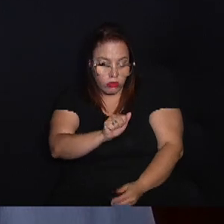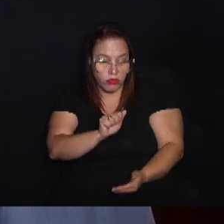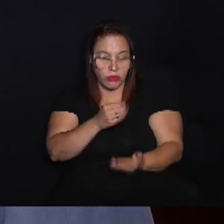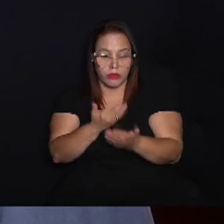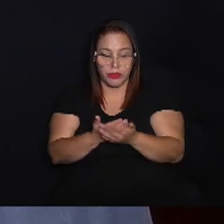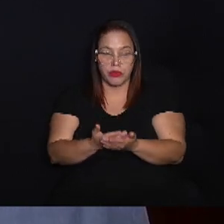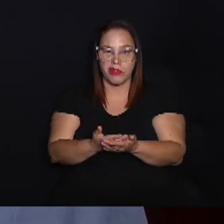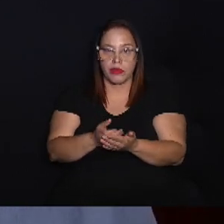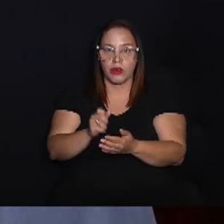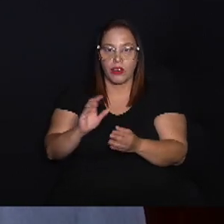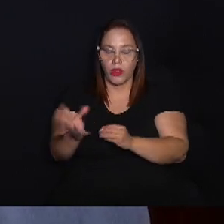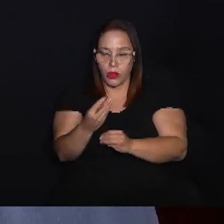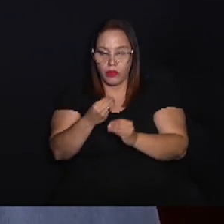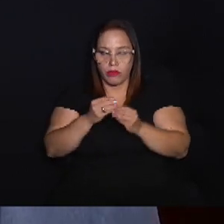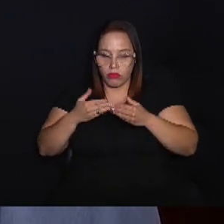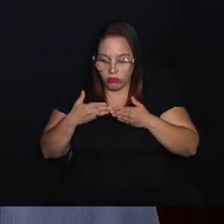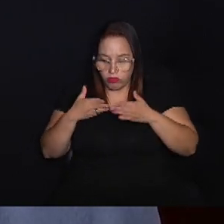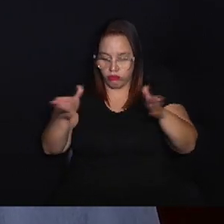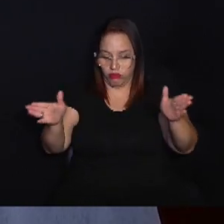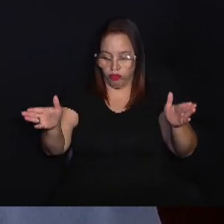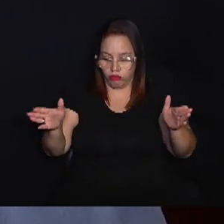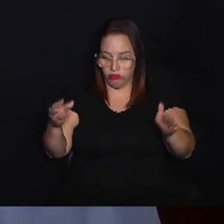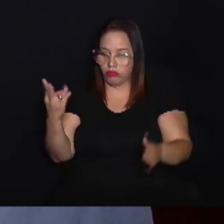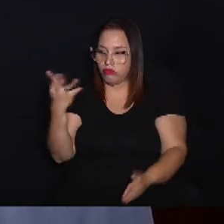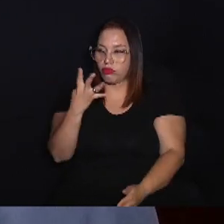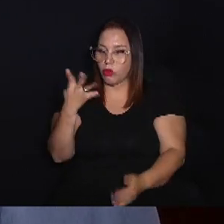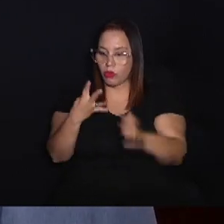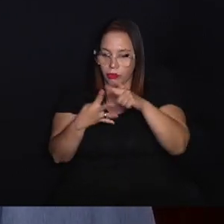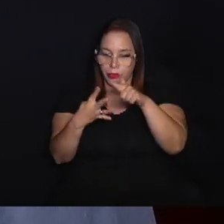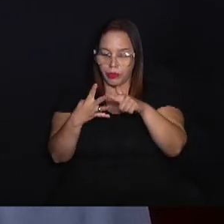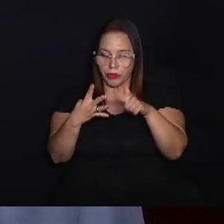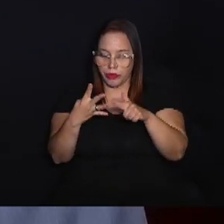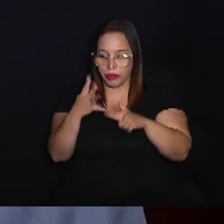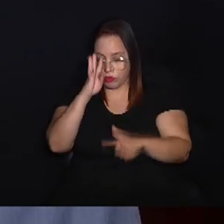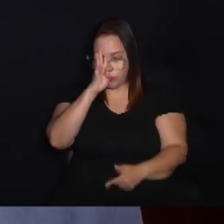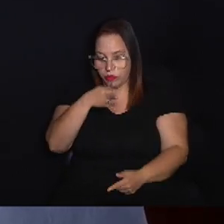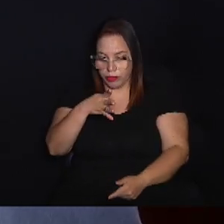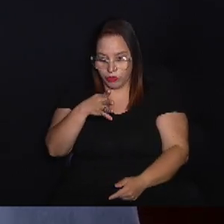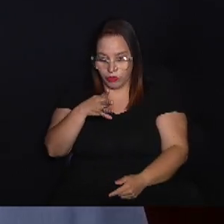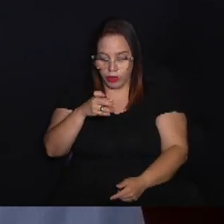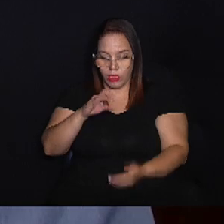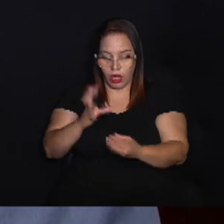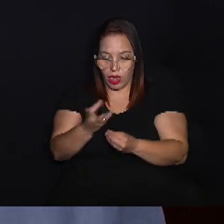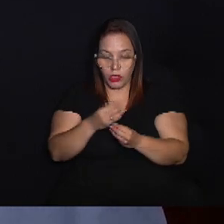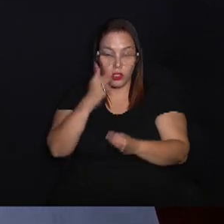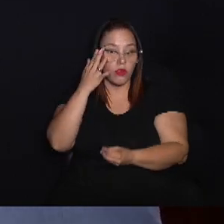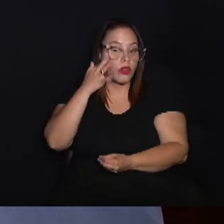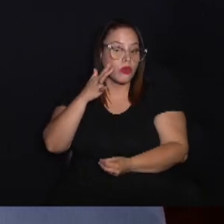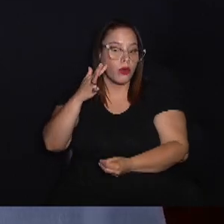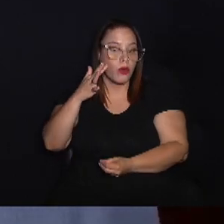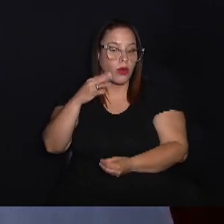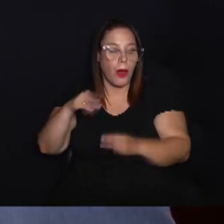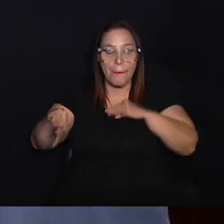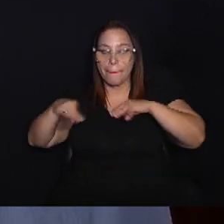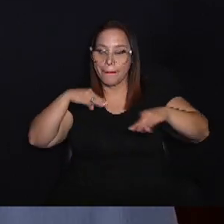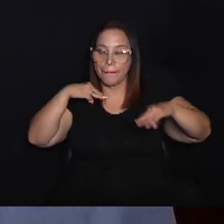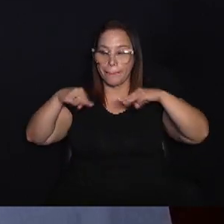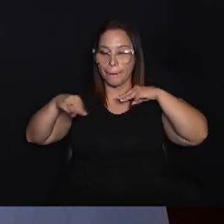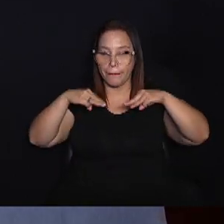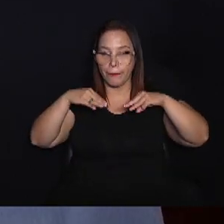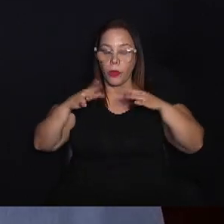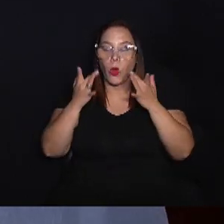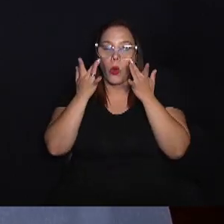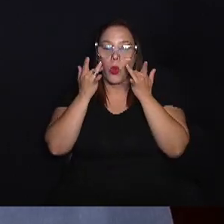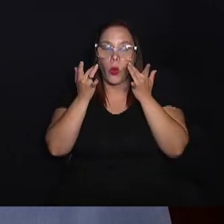de arte, ela abrange as quatro principais áreas, que é artes visuais, a música, o